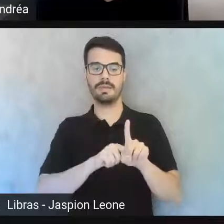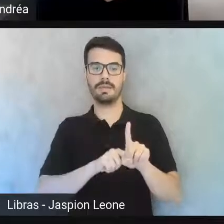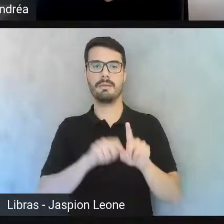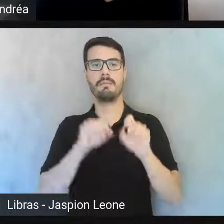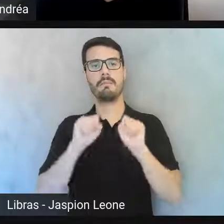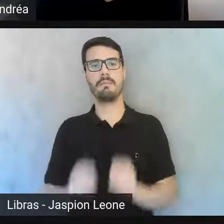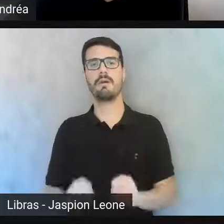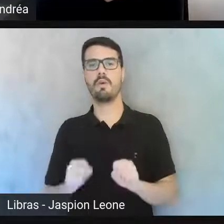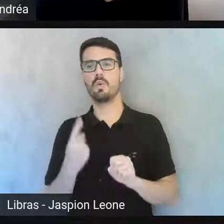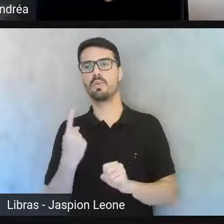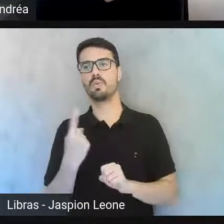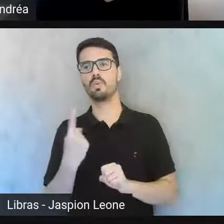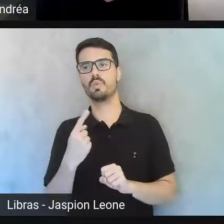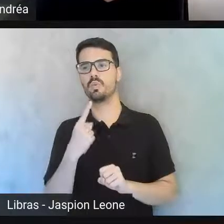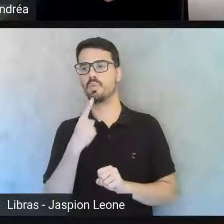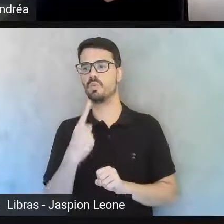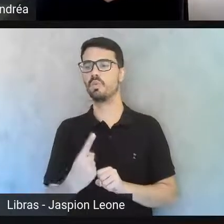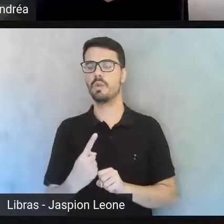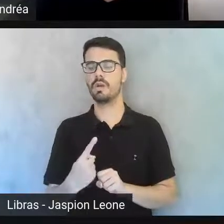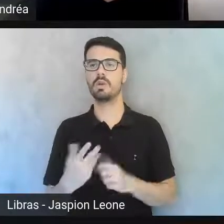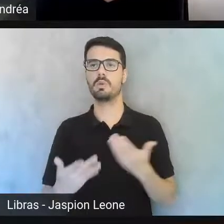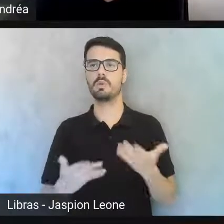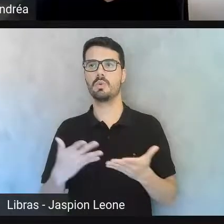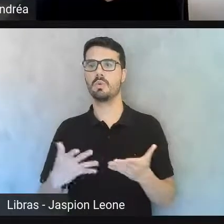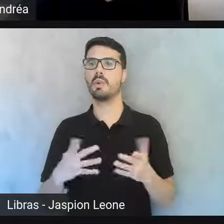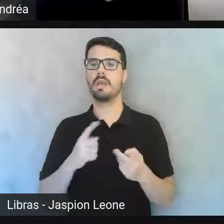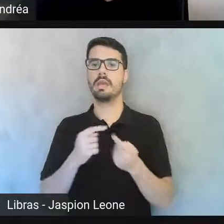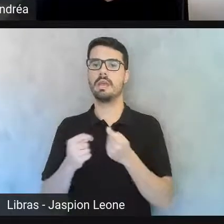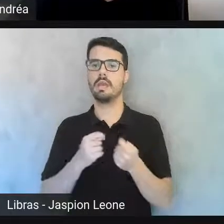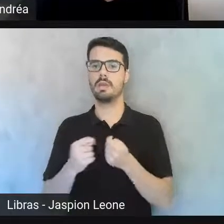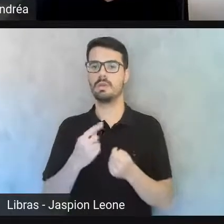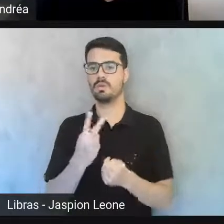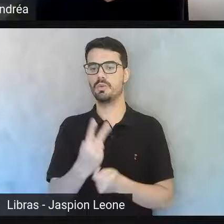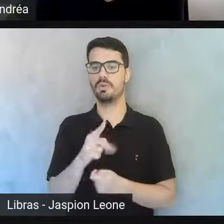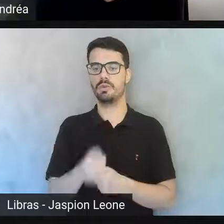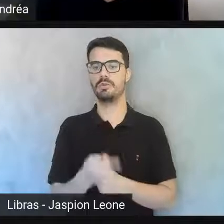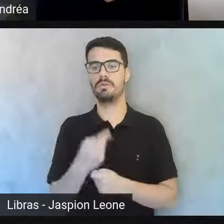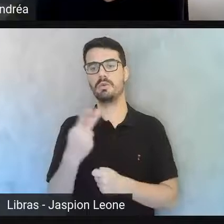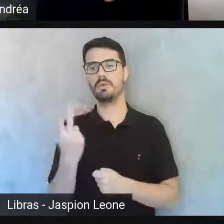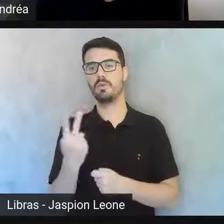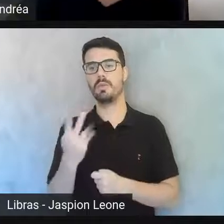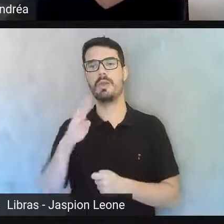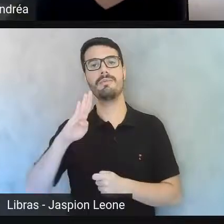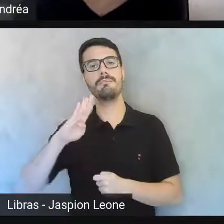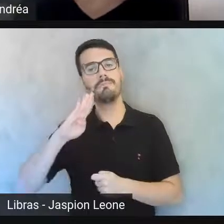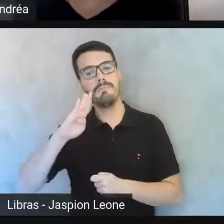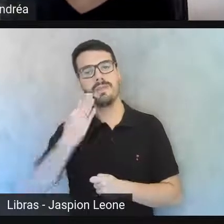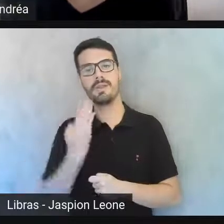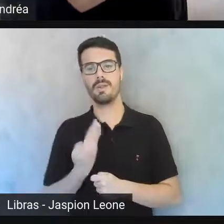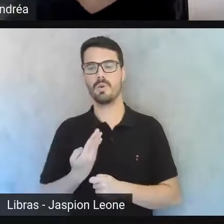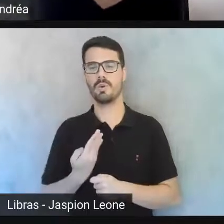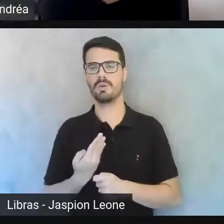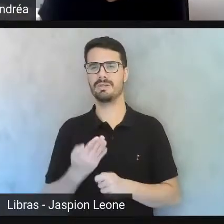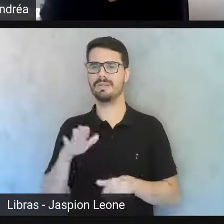que em um ano eu possa economizar 2,2 bilhões. Será que, de